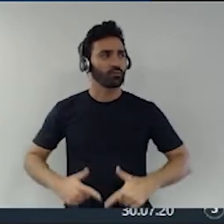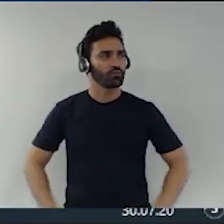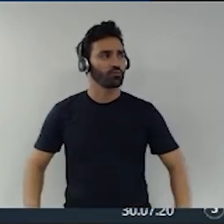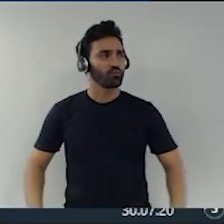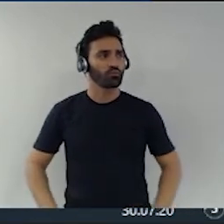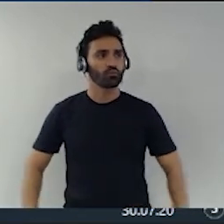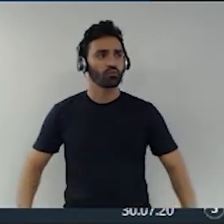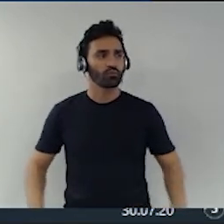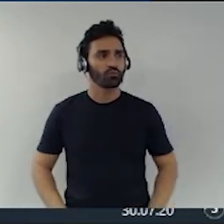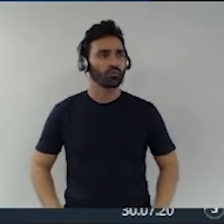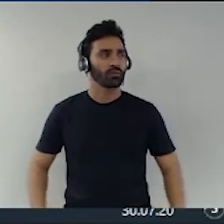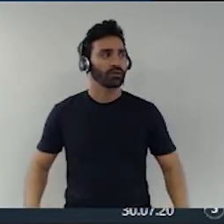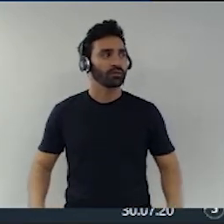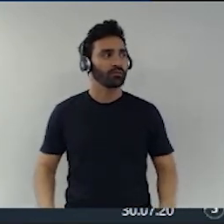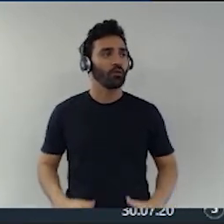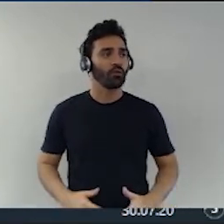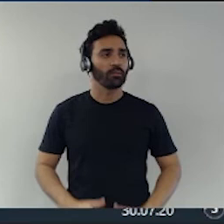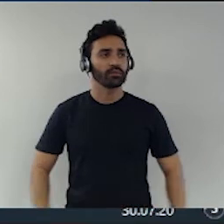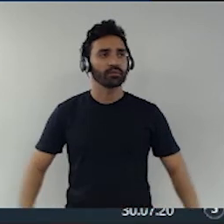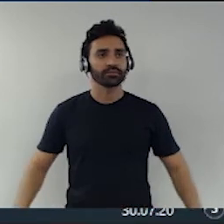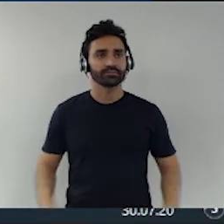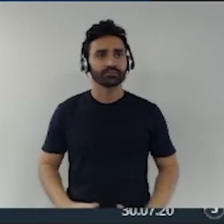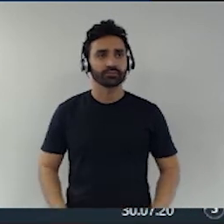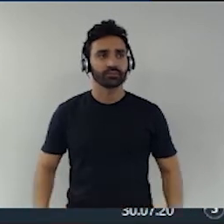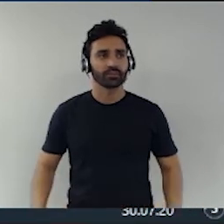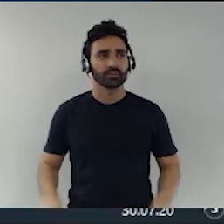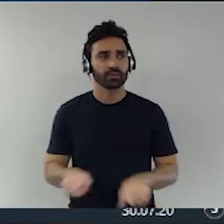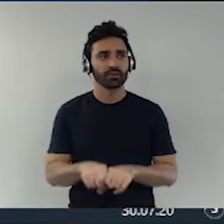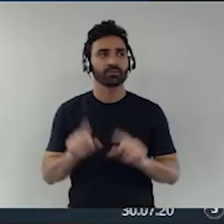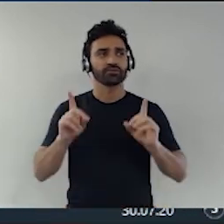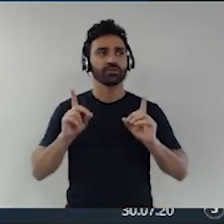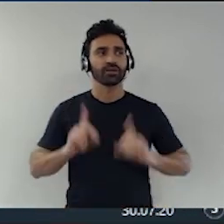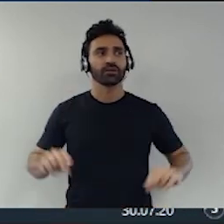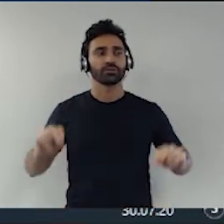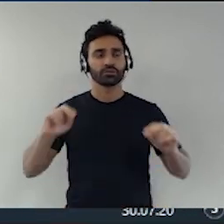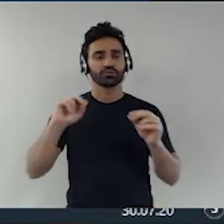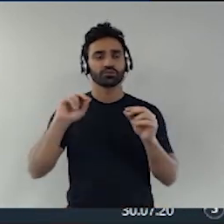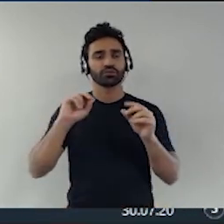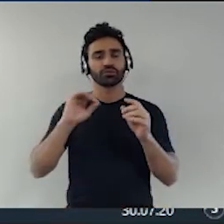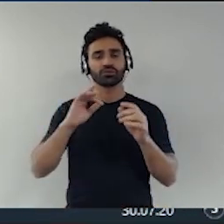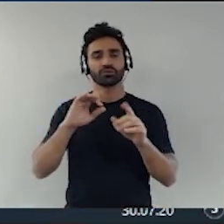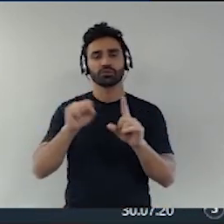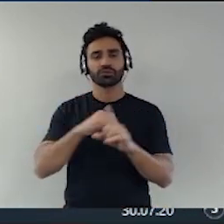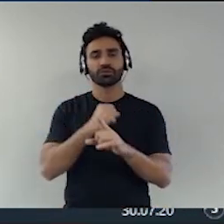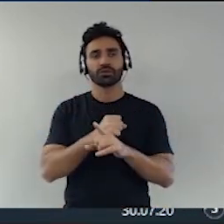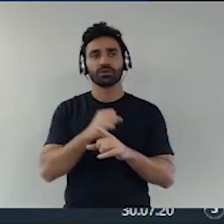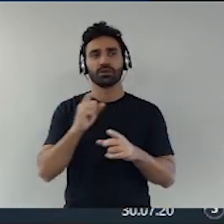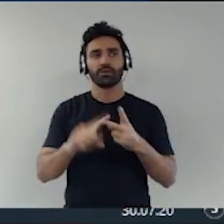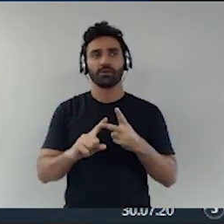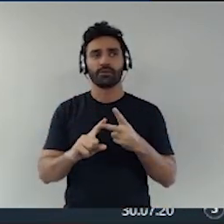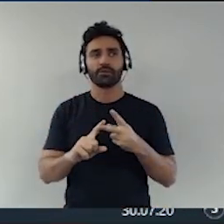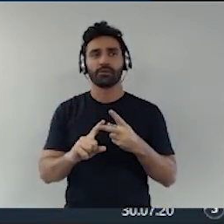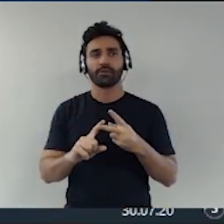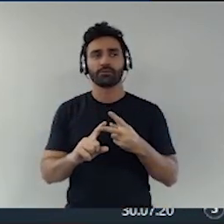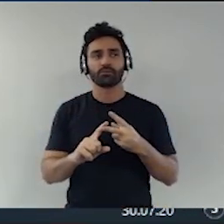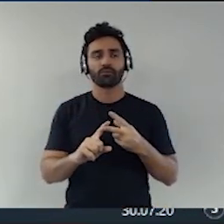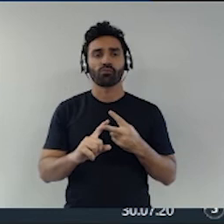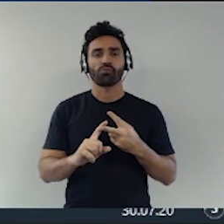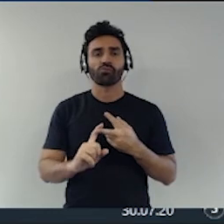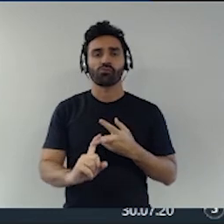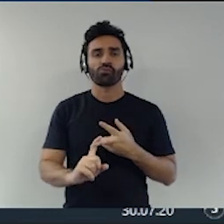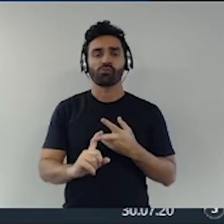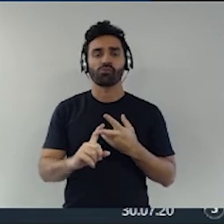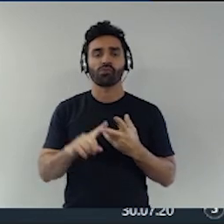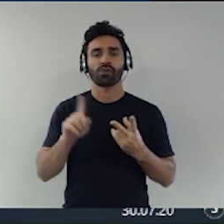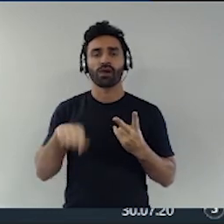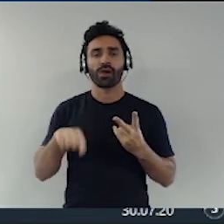do dever de assegurar o bem-estar, né? A saúde como um direito social e uma competência comum dos 3 entes da federação. Isso, basicamente,